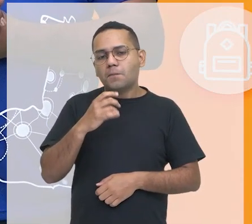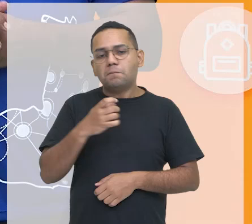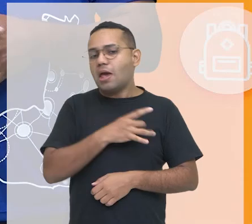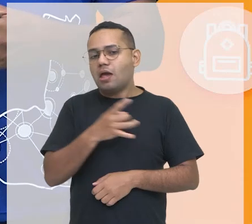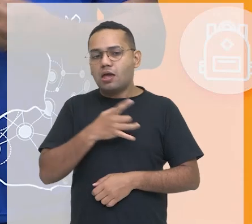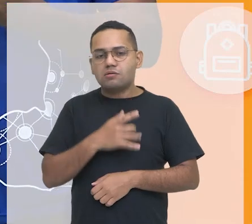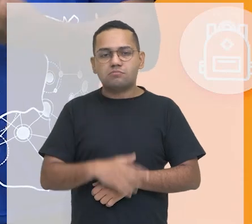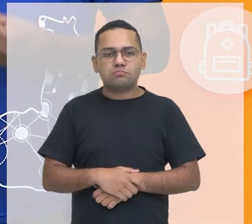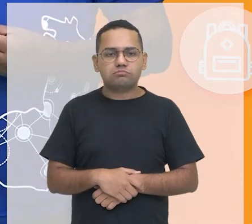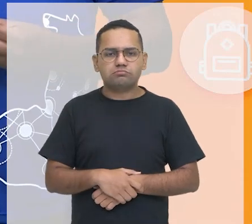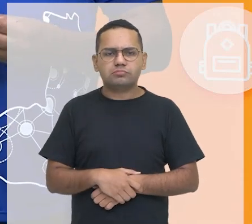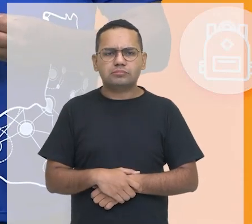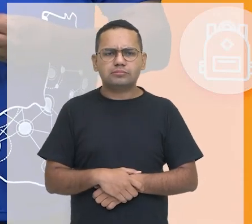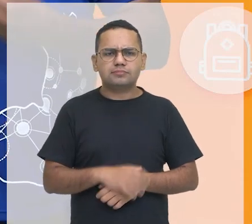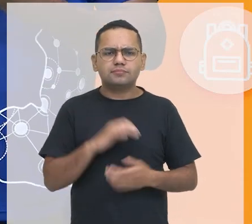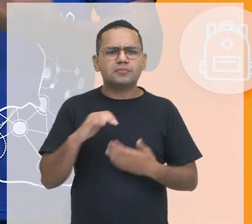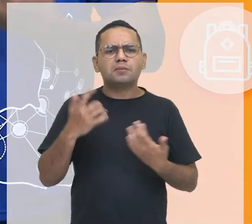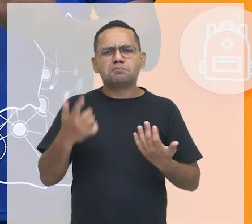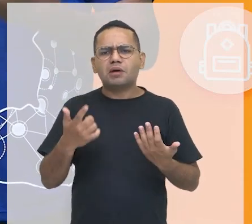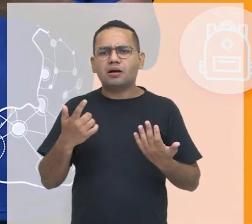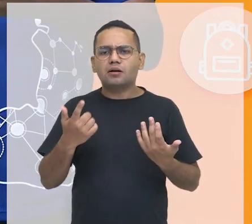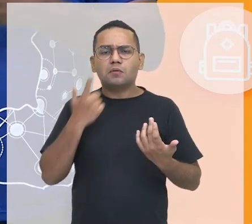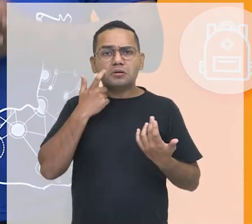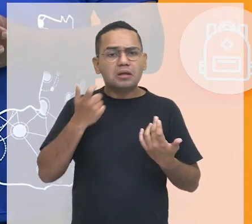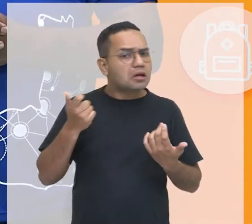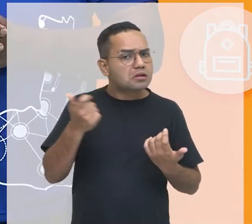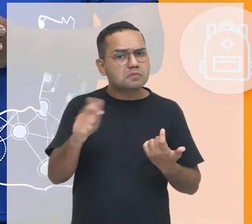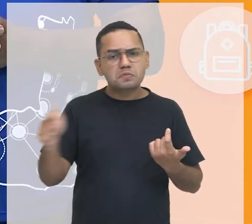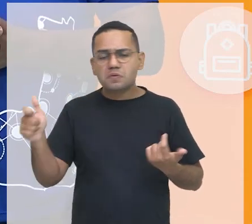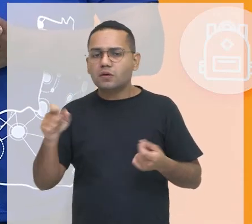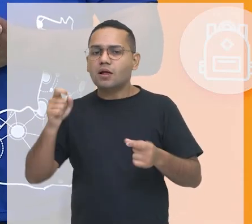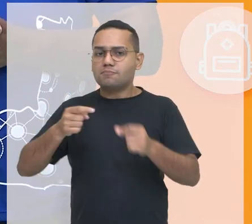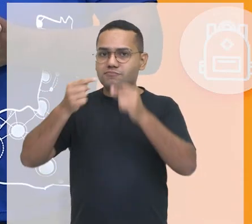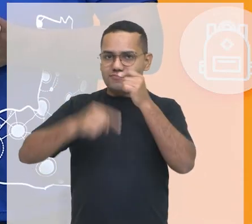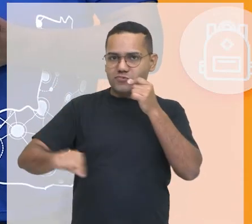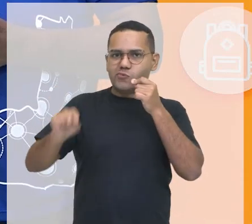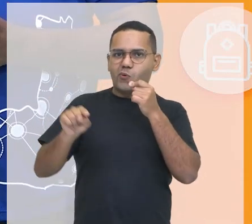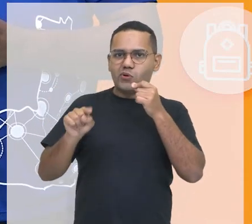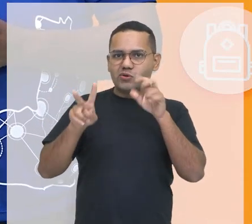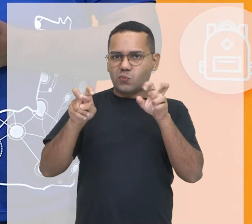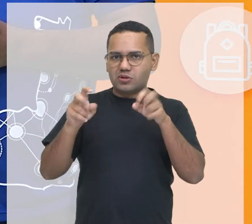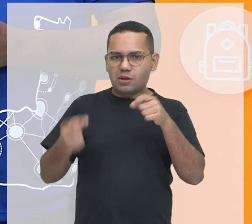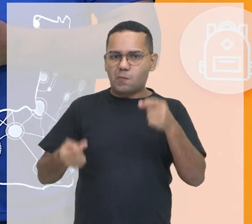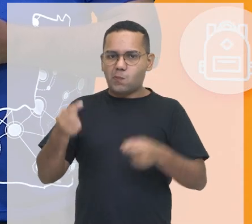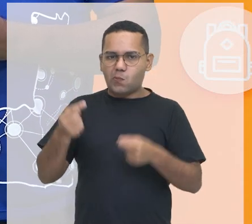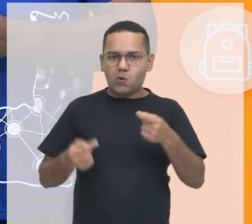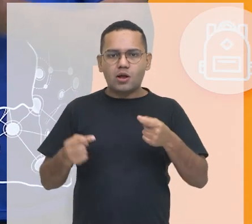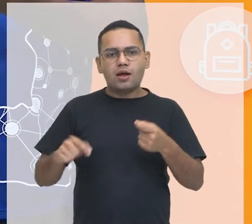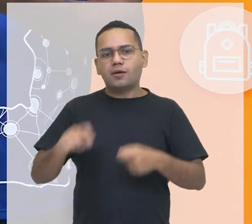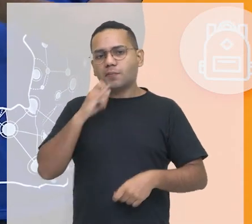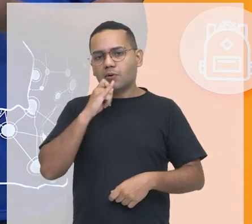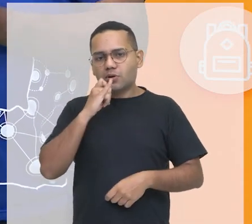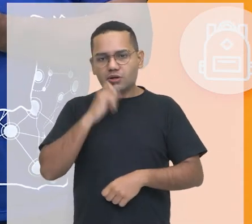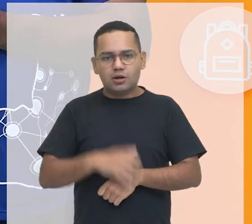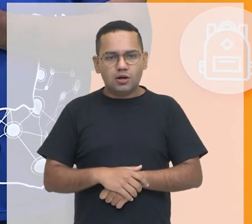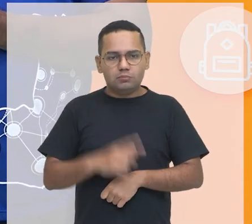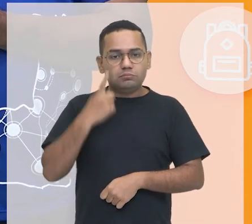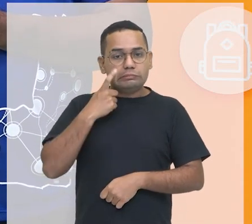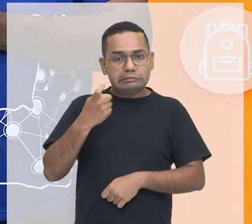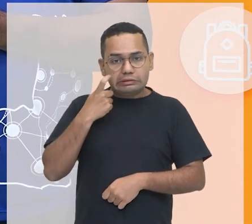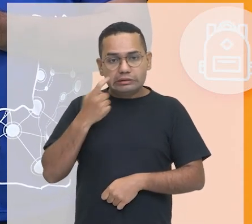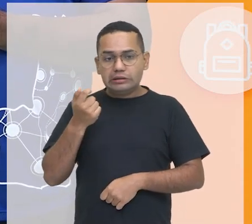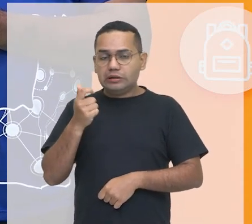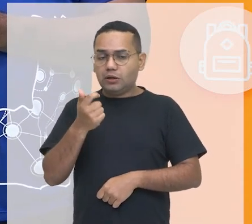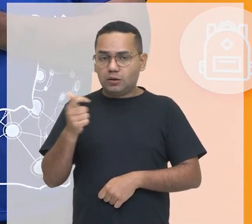dizer que é uma questão de analisar as causas do desinteresse político pelas pessoas e combater essa causa